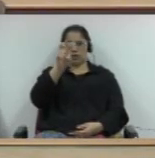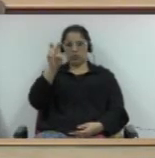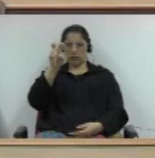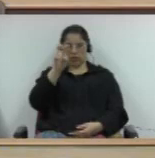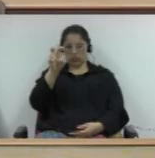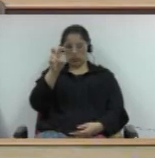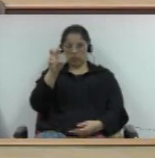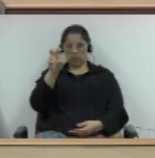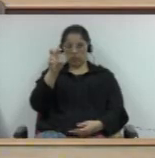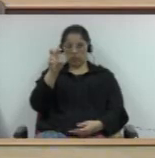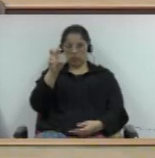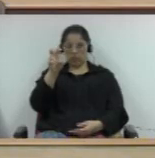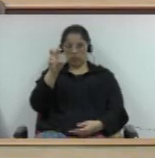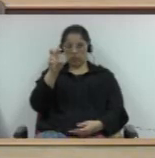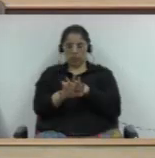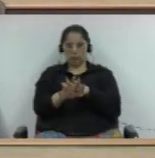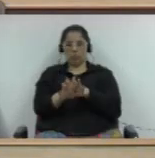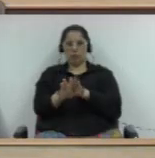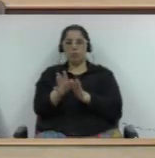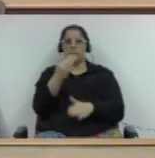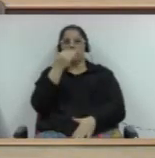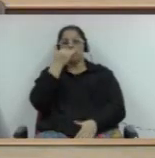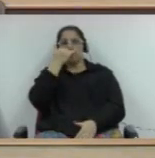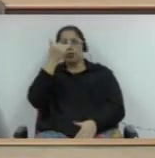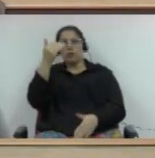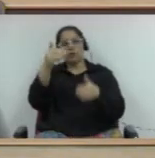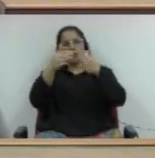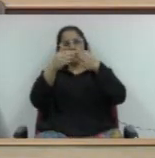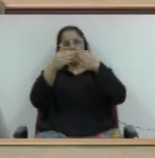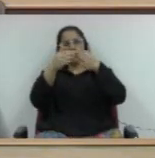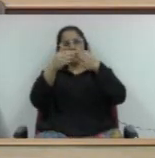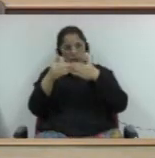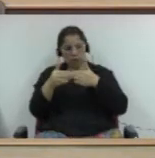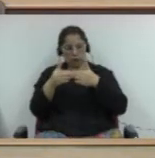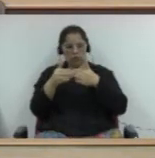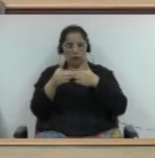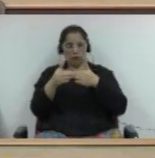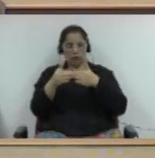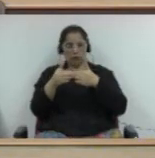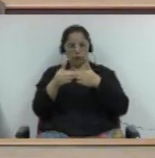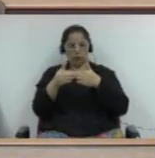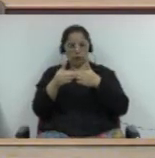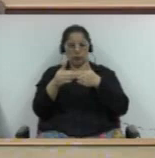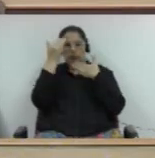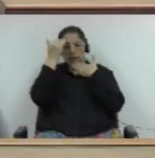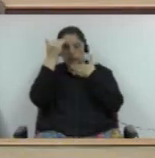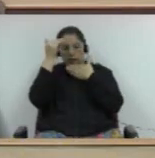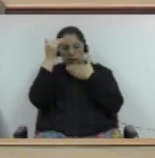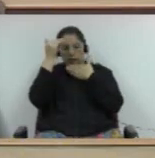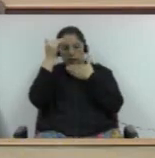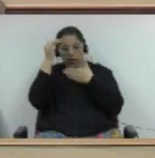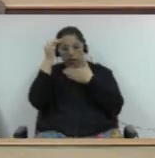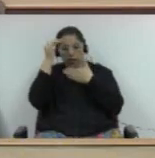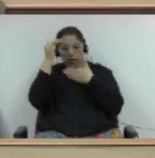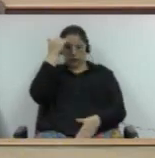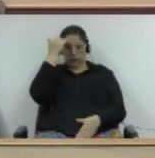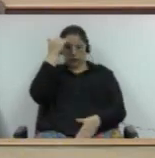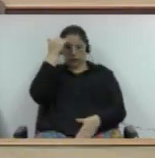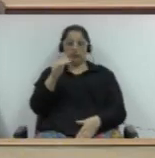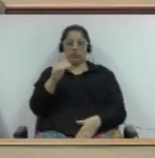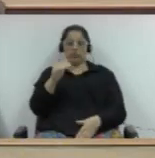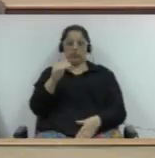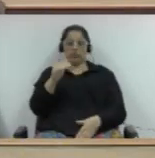755. Certa do entendimento e compreensão de Vossa Excelência, apresento nesse ensejo meus protestos de alta estima e